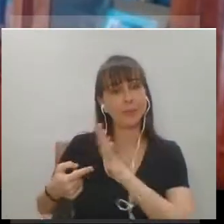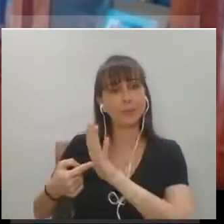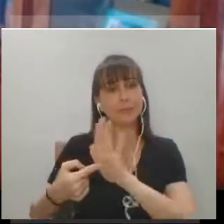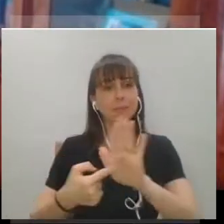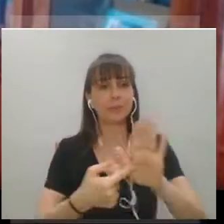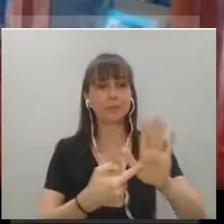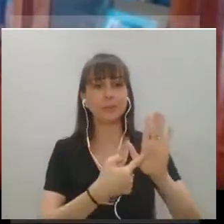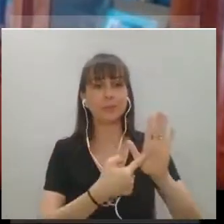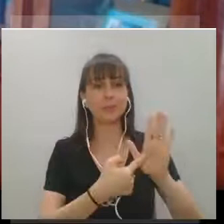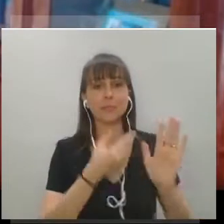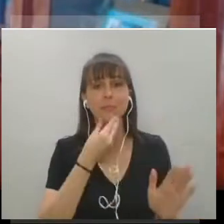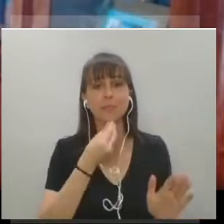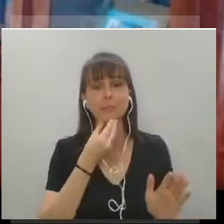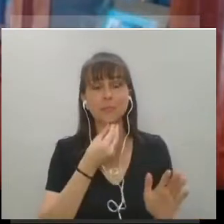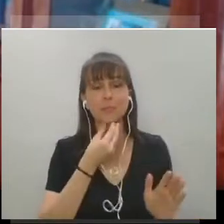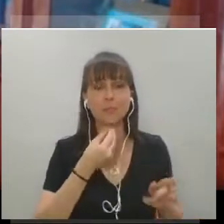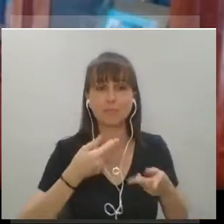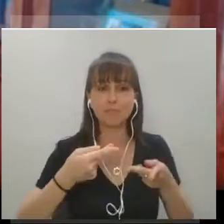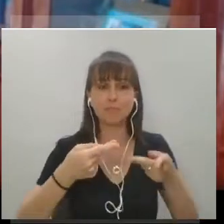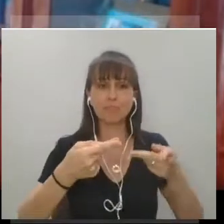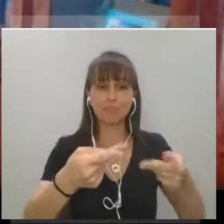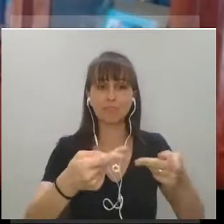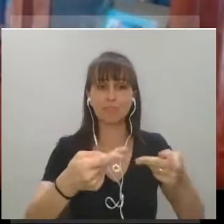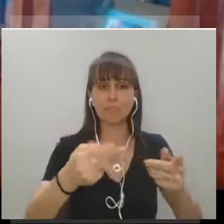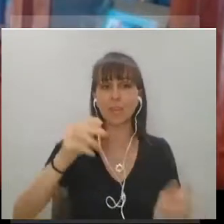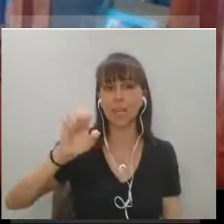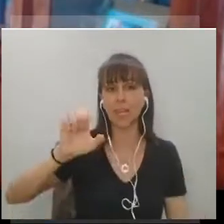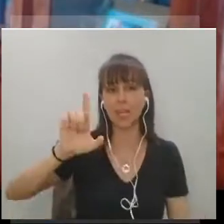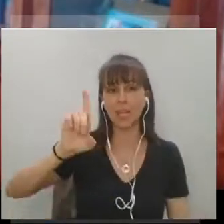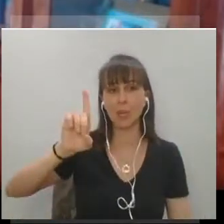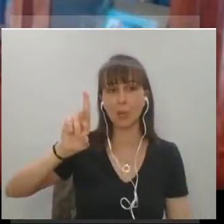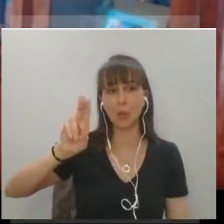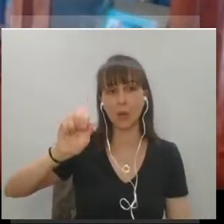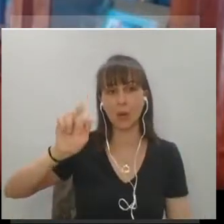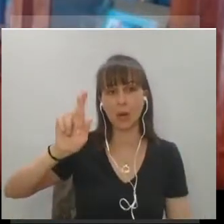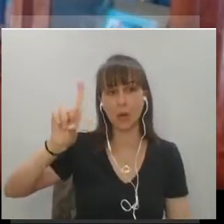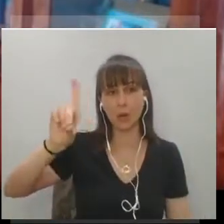convidado. Boa tarde, Eduardo.